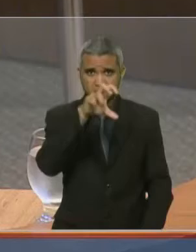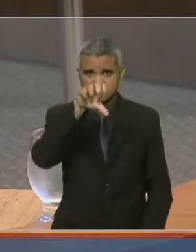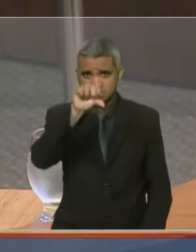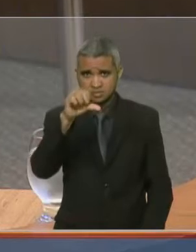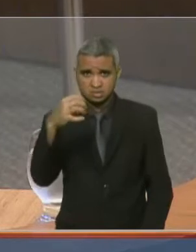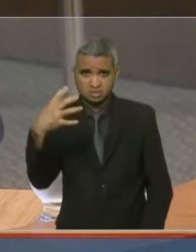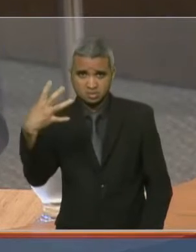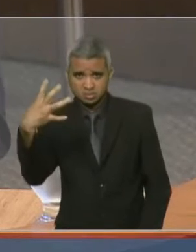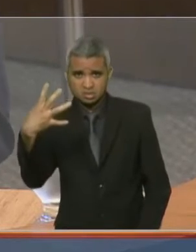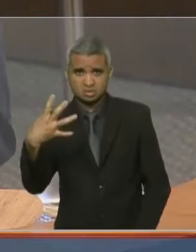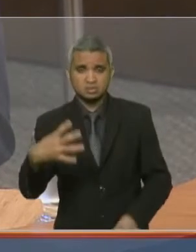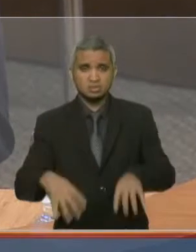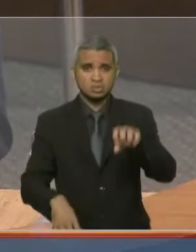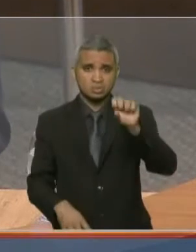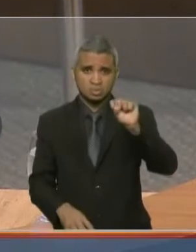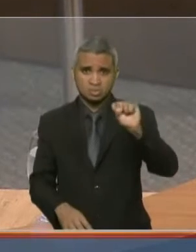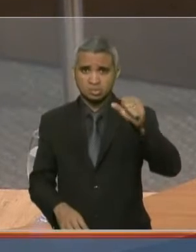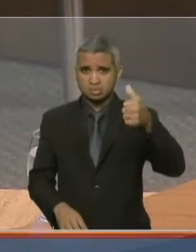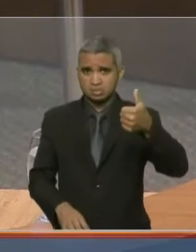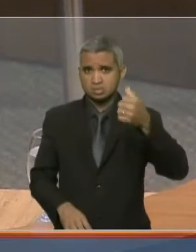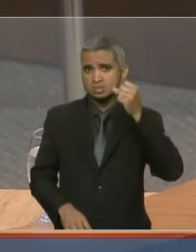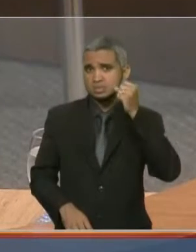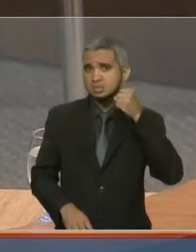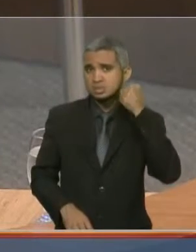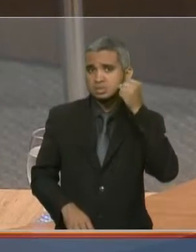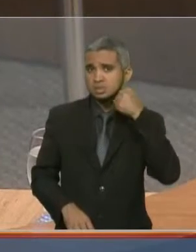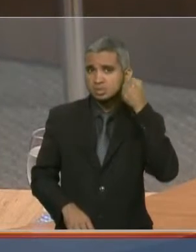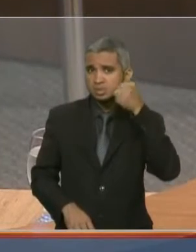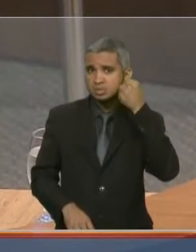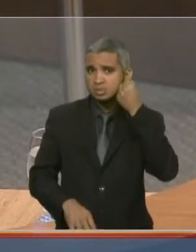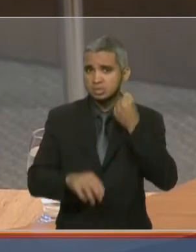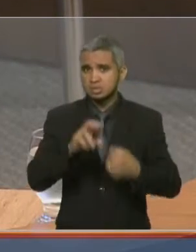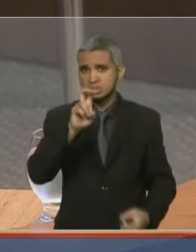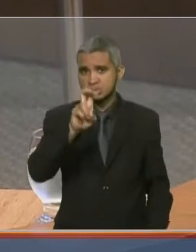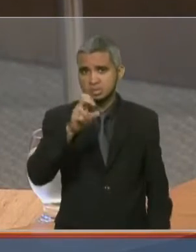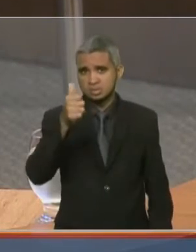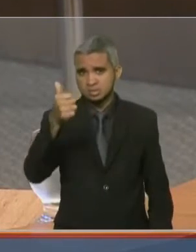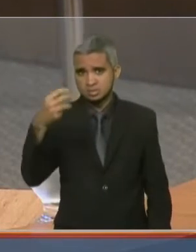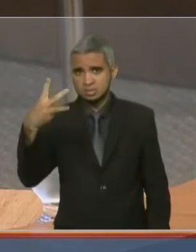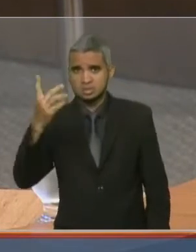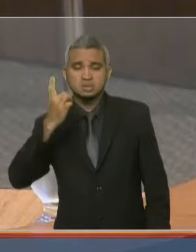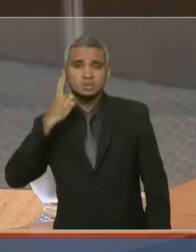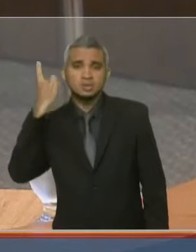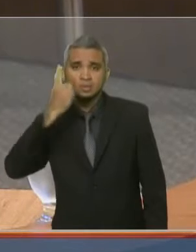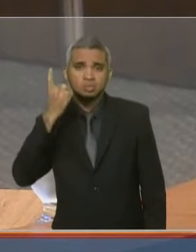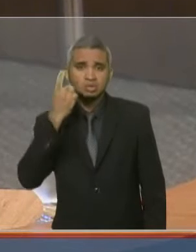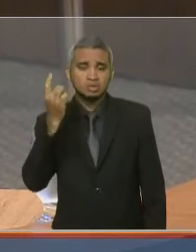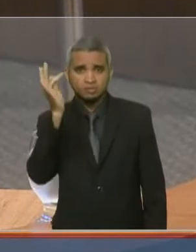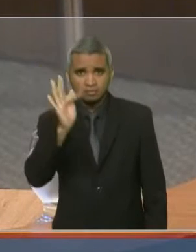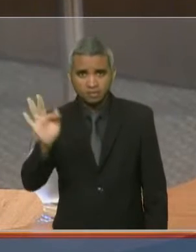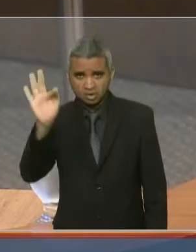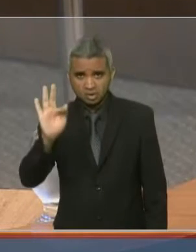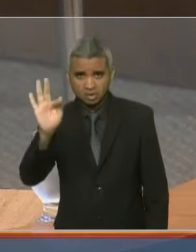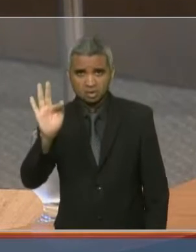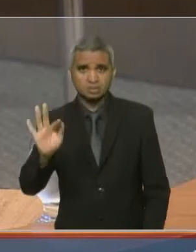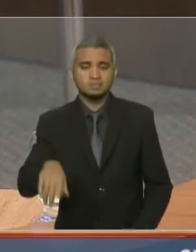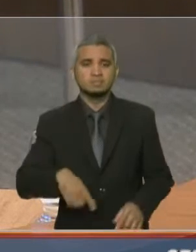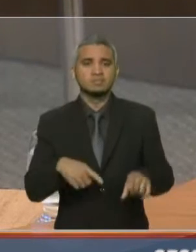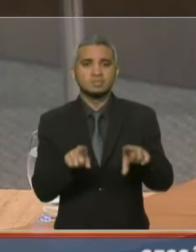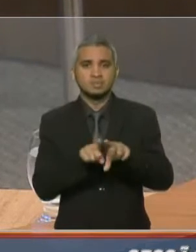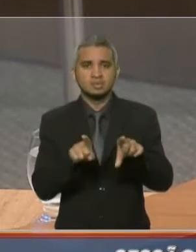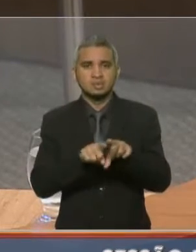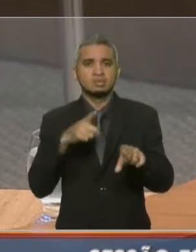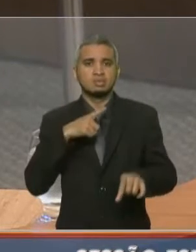eles 81 senadores, 513 deputados federais, além de 27